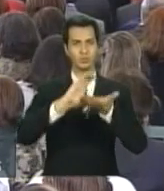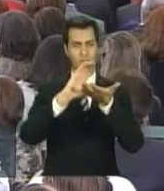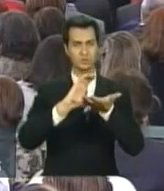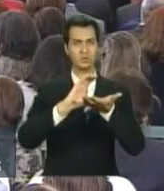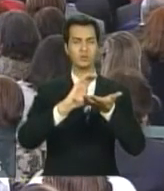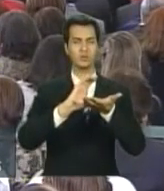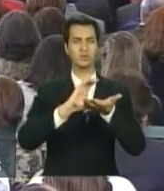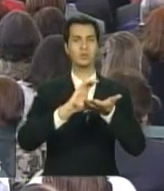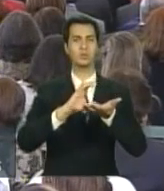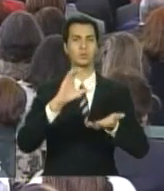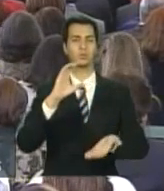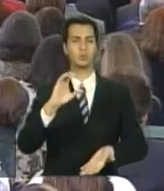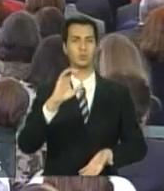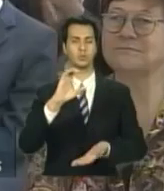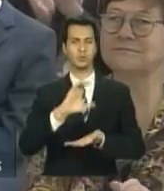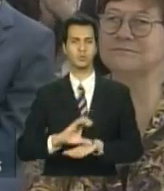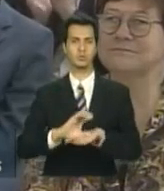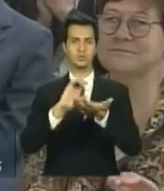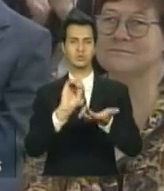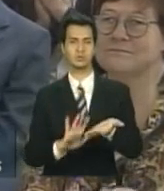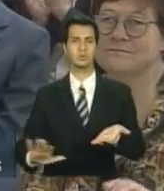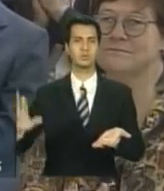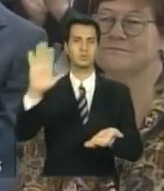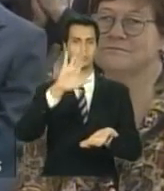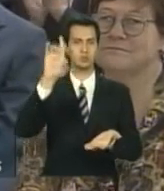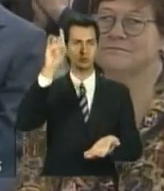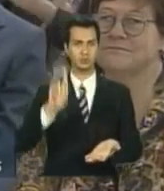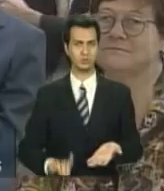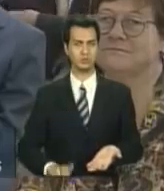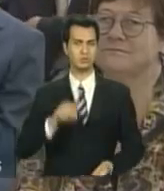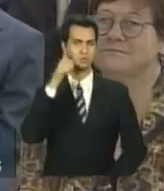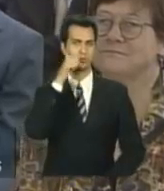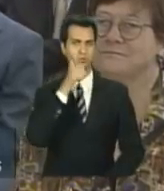Conselho Nacional de Direitos da Mulher.